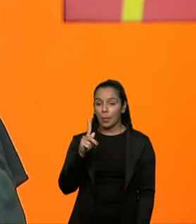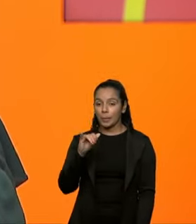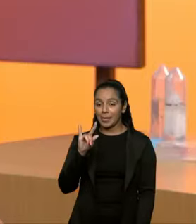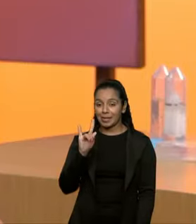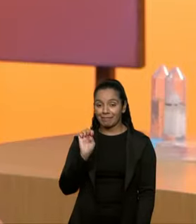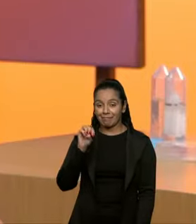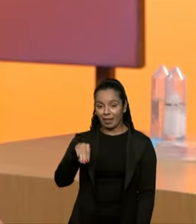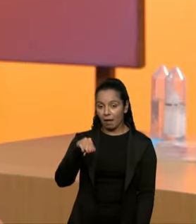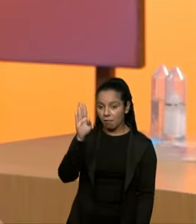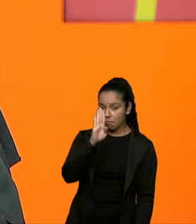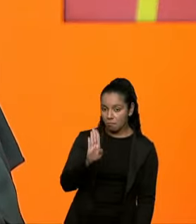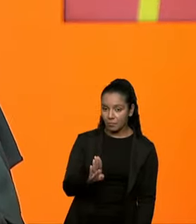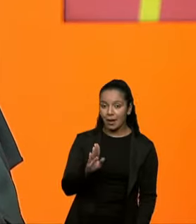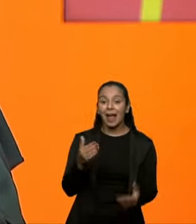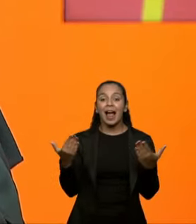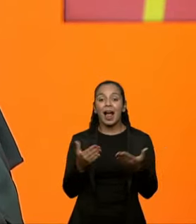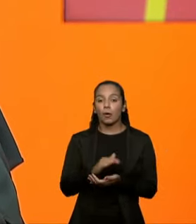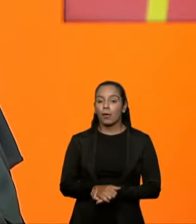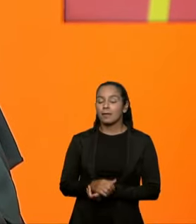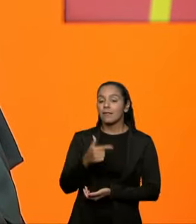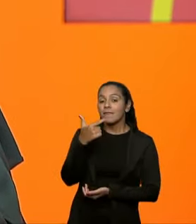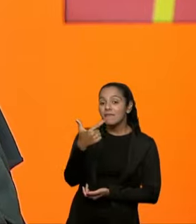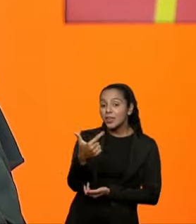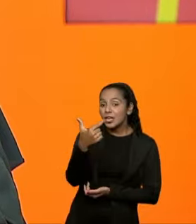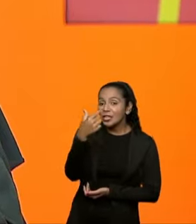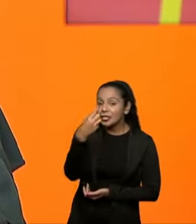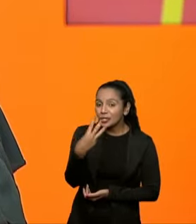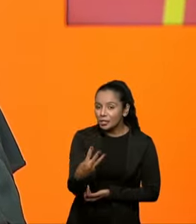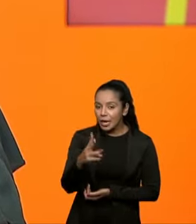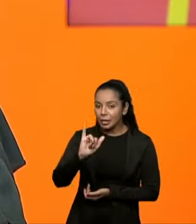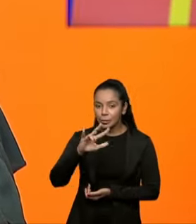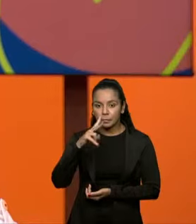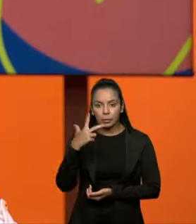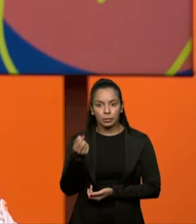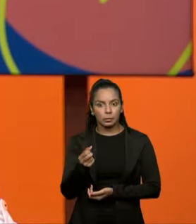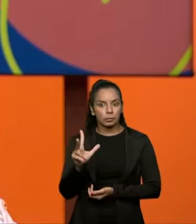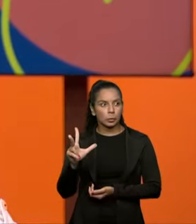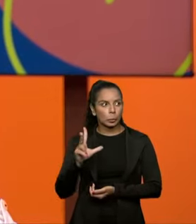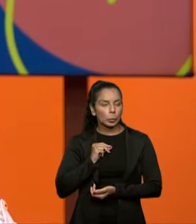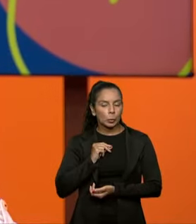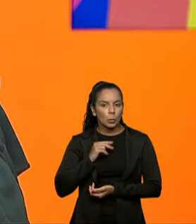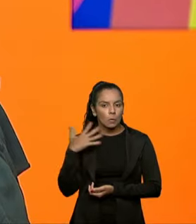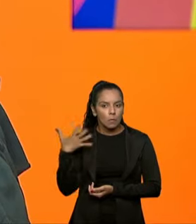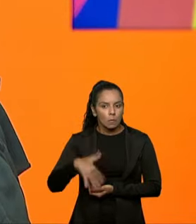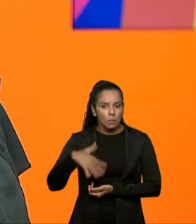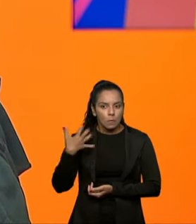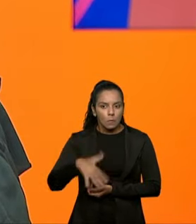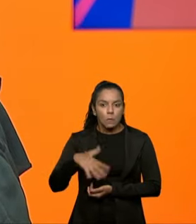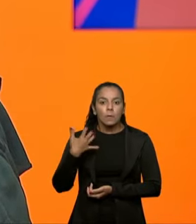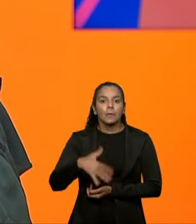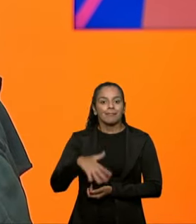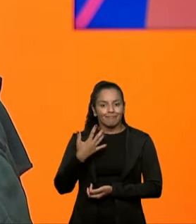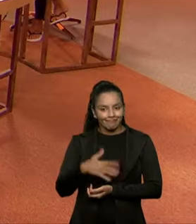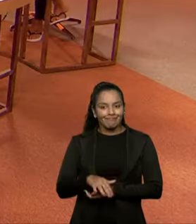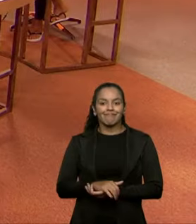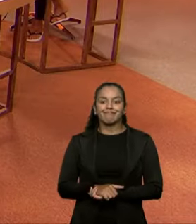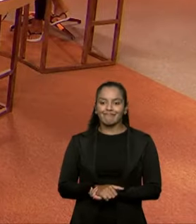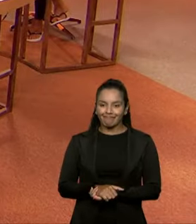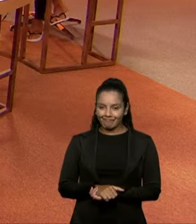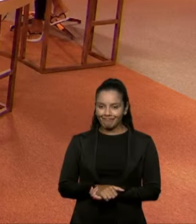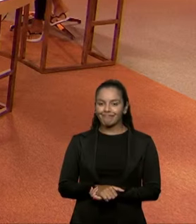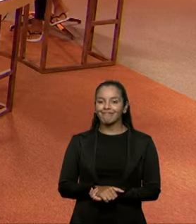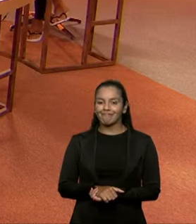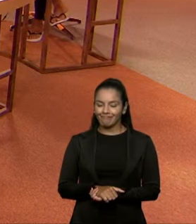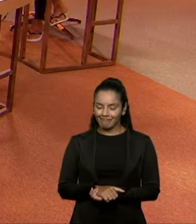agora? Ano, 23 milhões de caixas. E a cara de Dudu? Eu vou lá pra casa. Algumas... Eu voltei